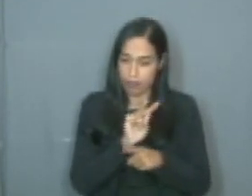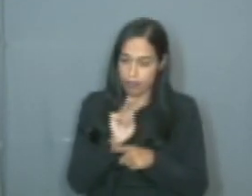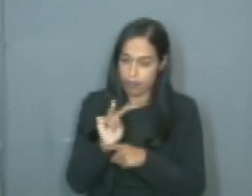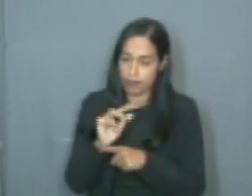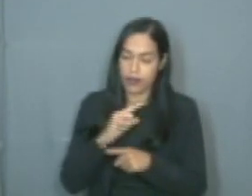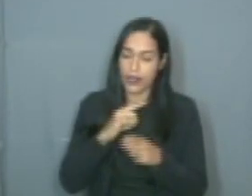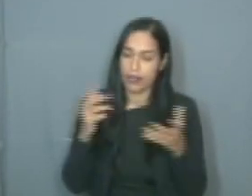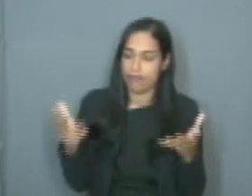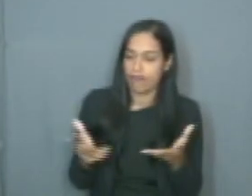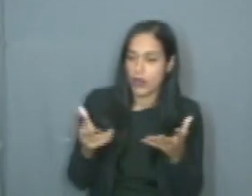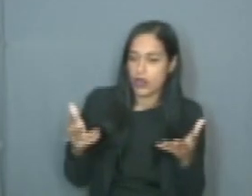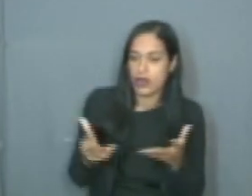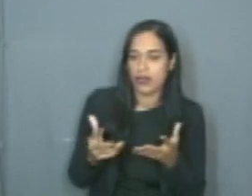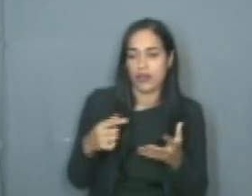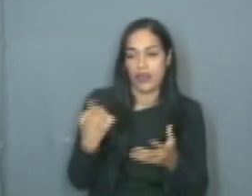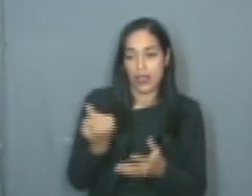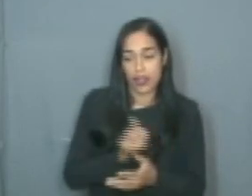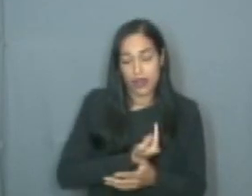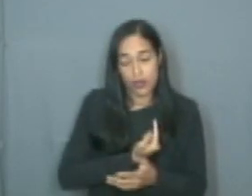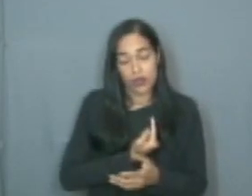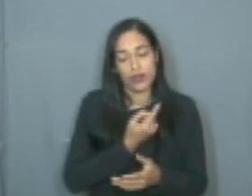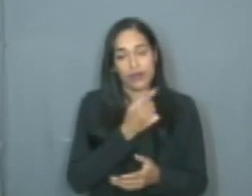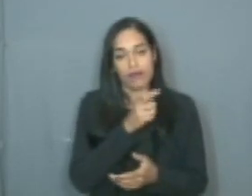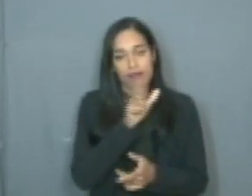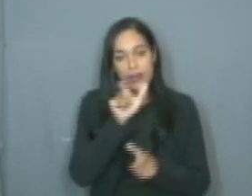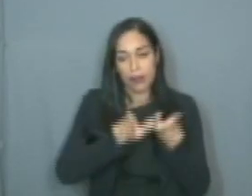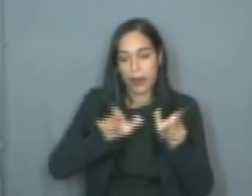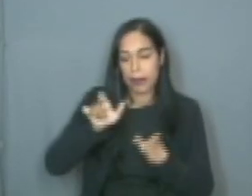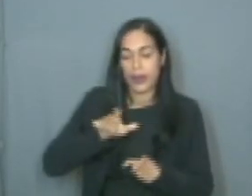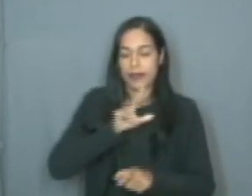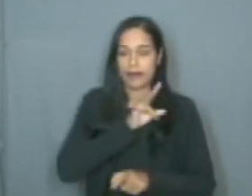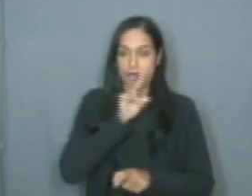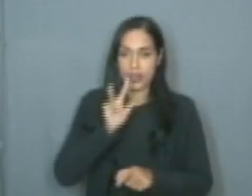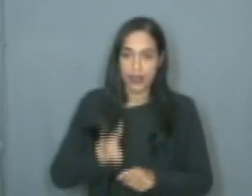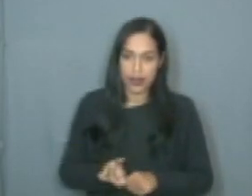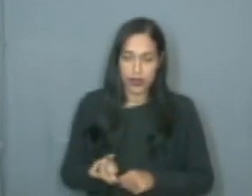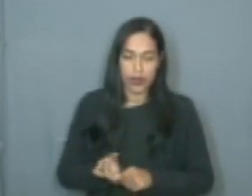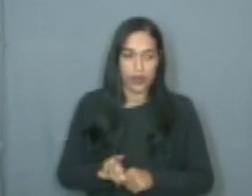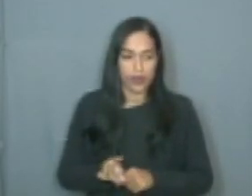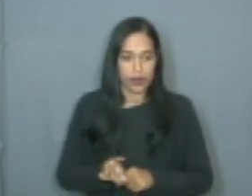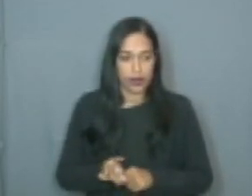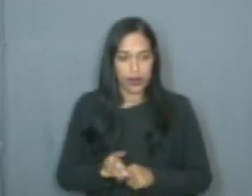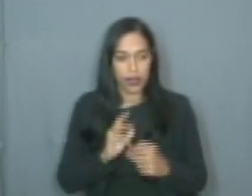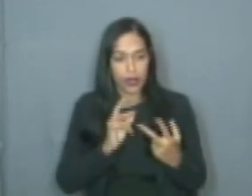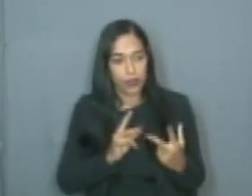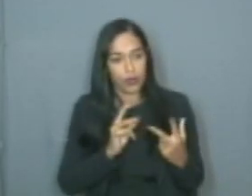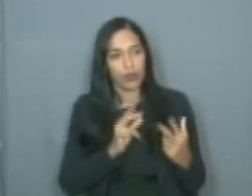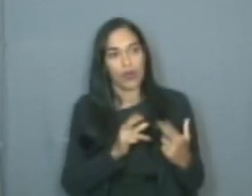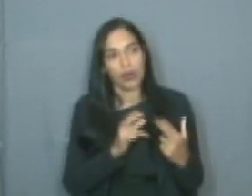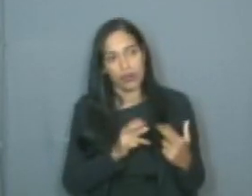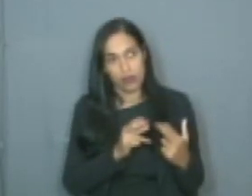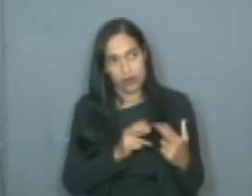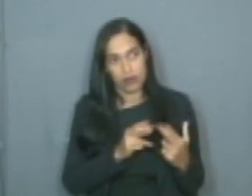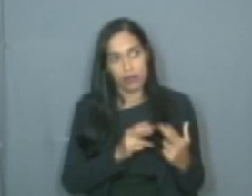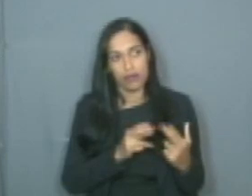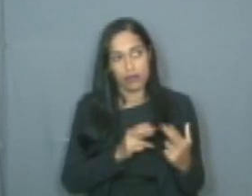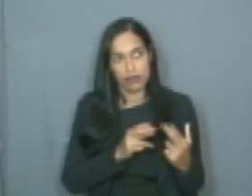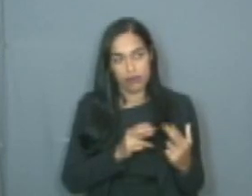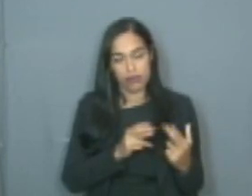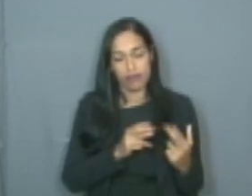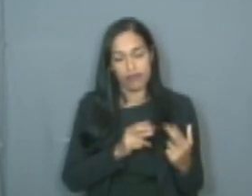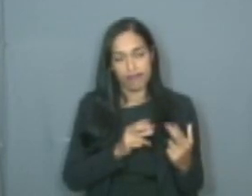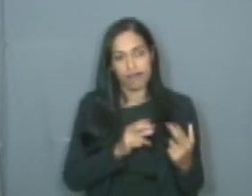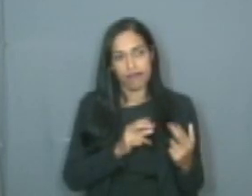têm motivado essa casa, têm motivado cada vereador a também fazer o mesmo. A gente sair